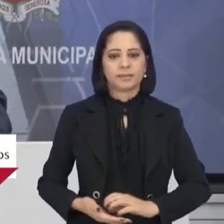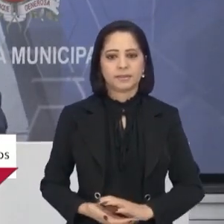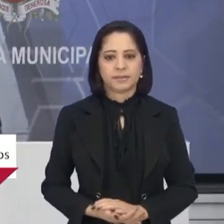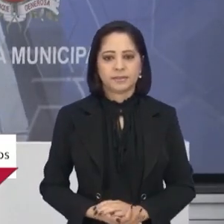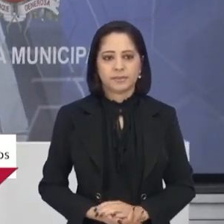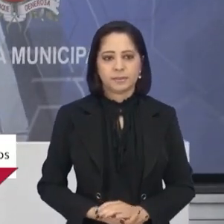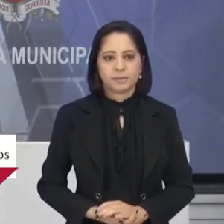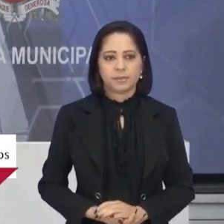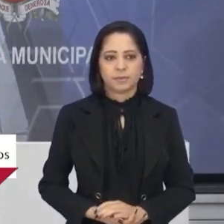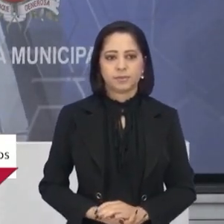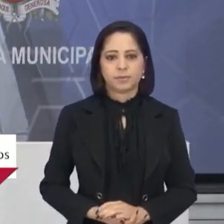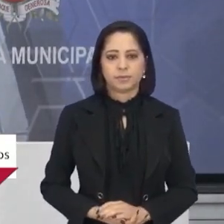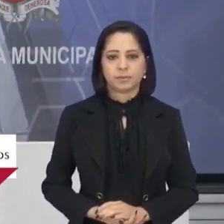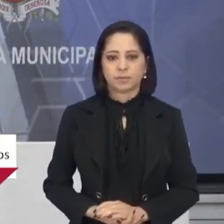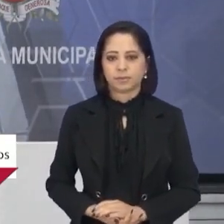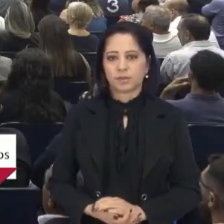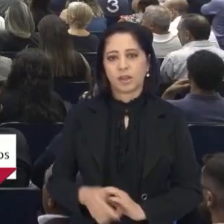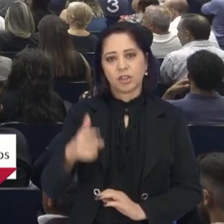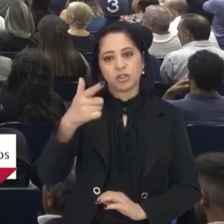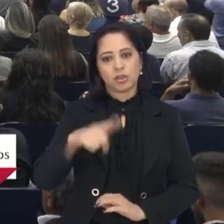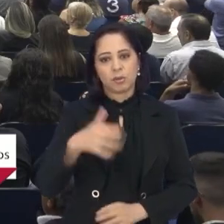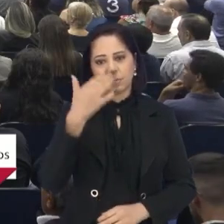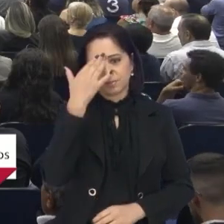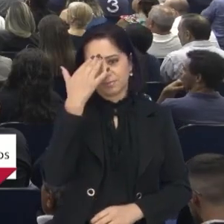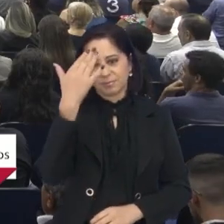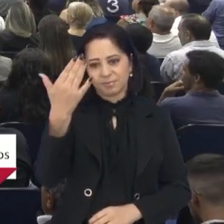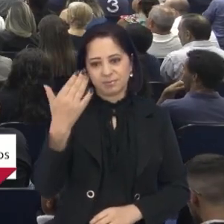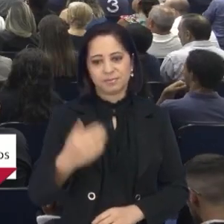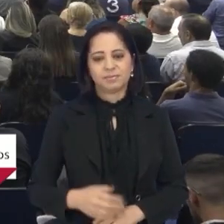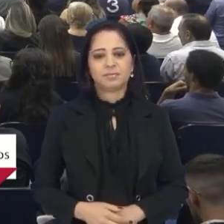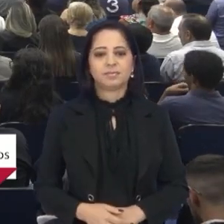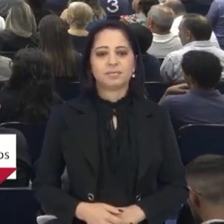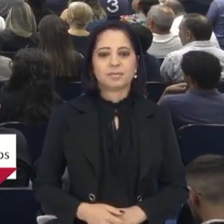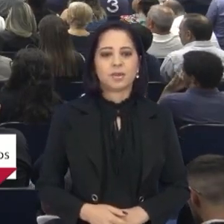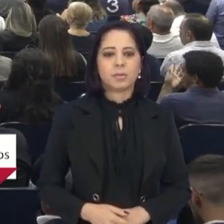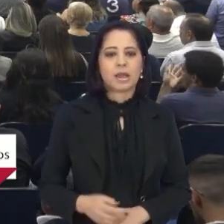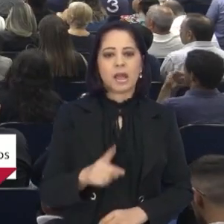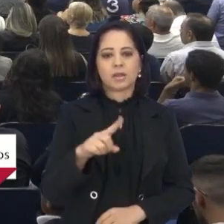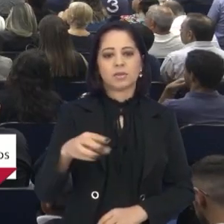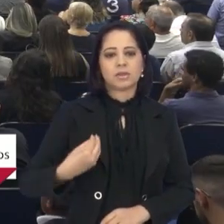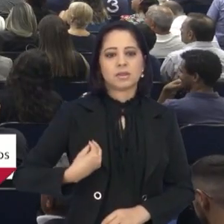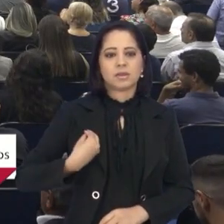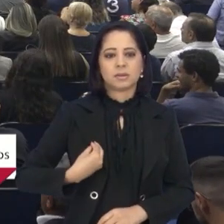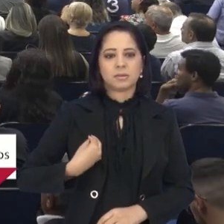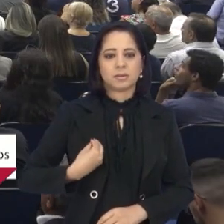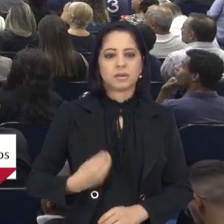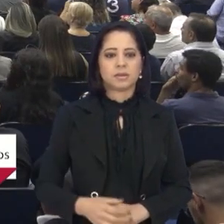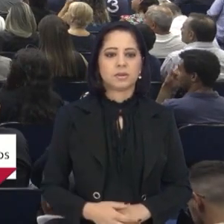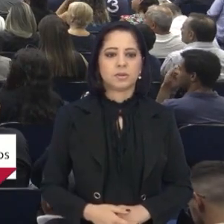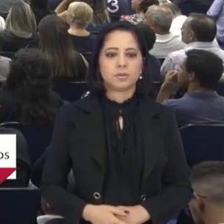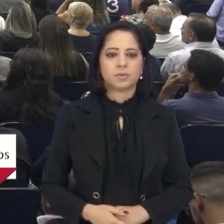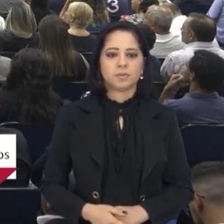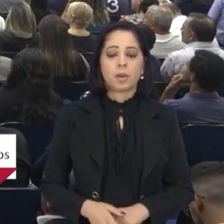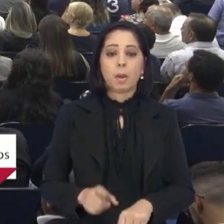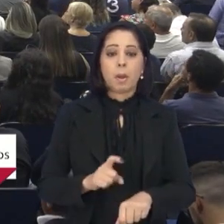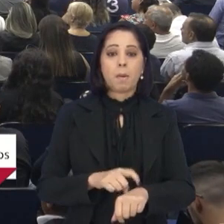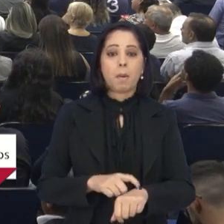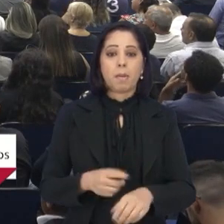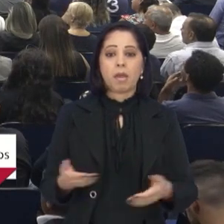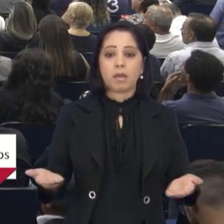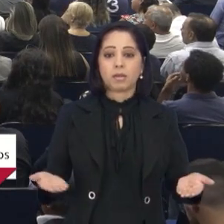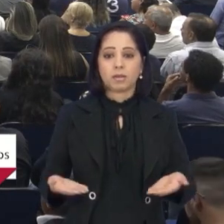técnicos mais uma vez obrigado a todos pela presença e nesse momento então nós